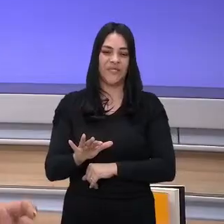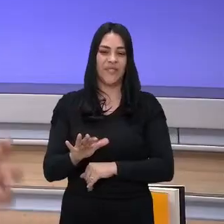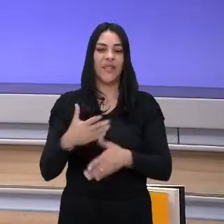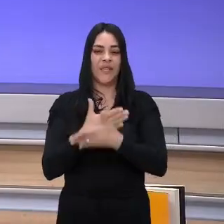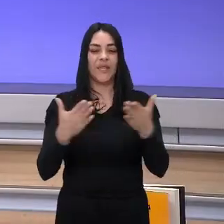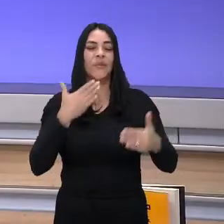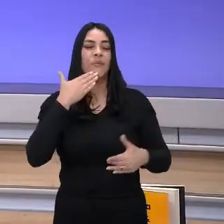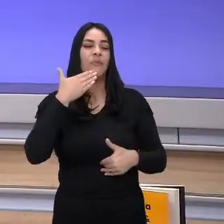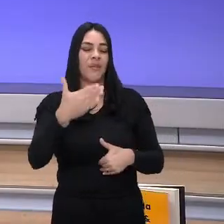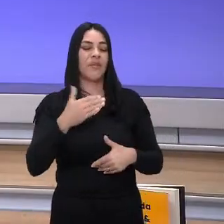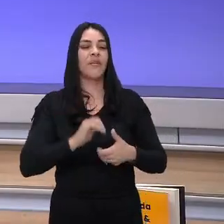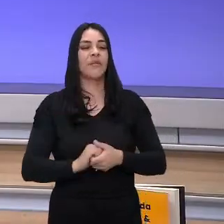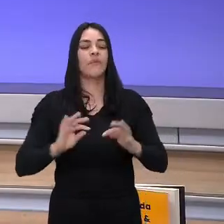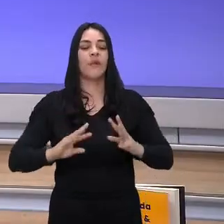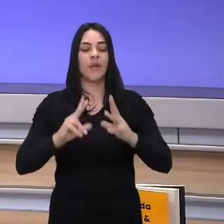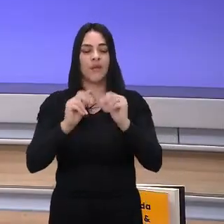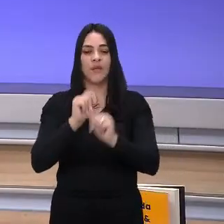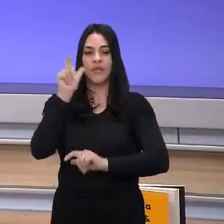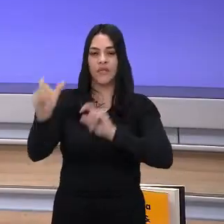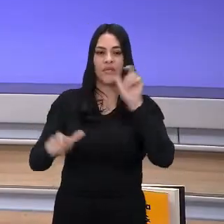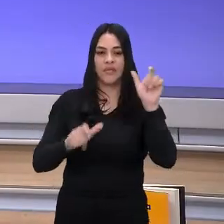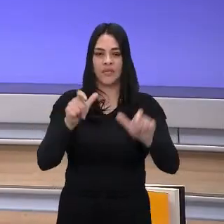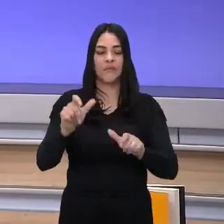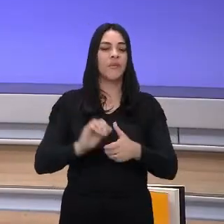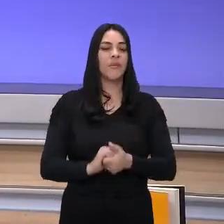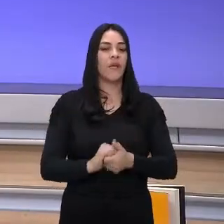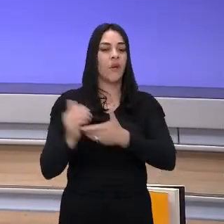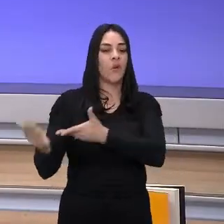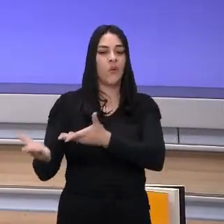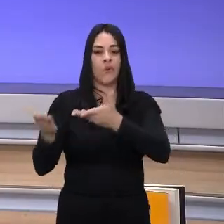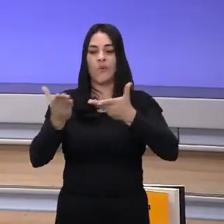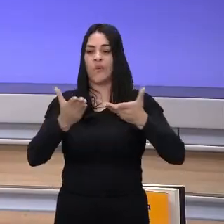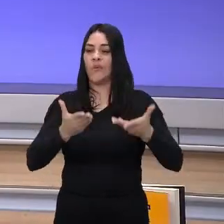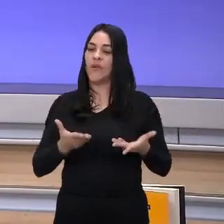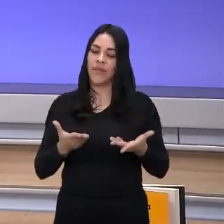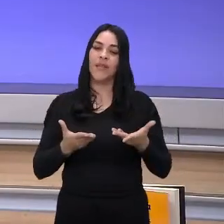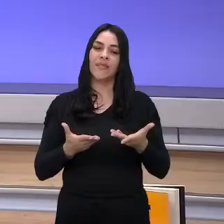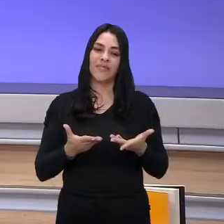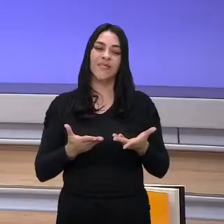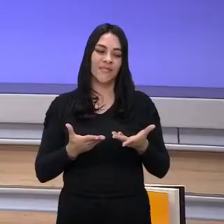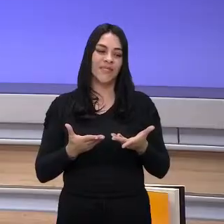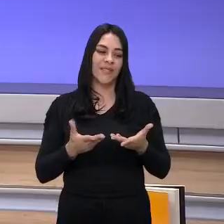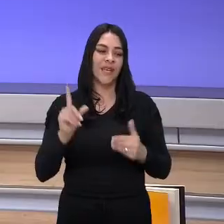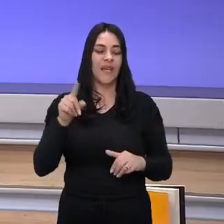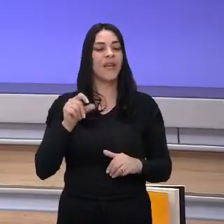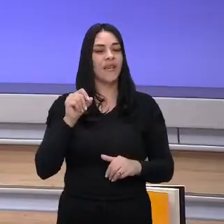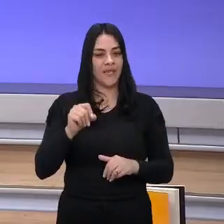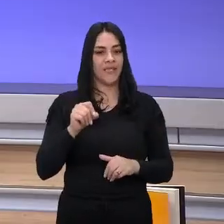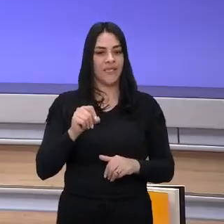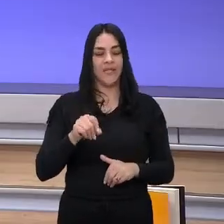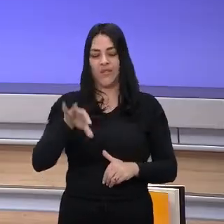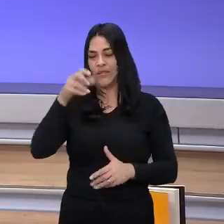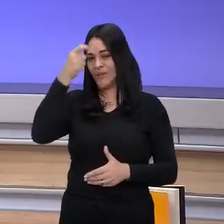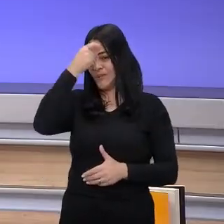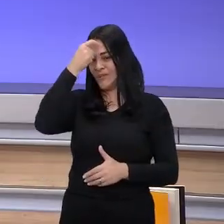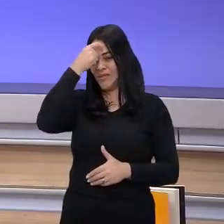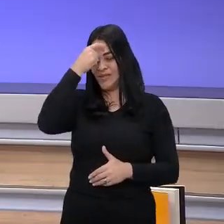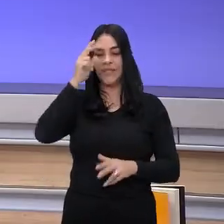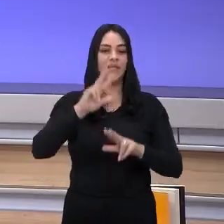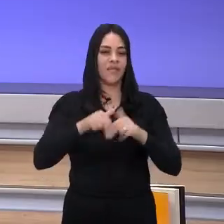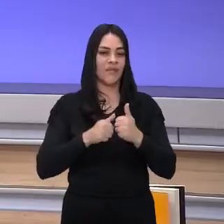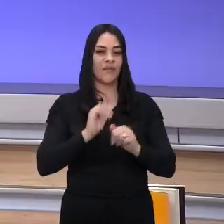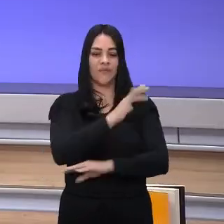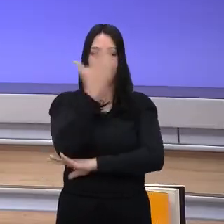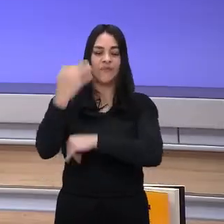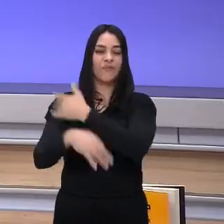Nós pedimos para que os fornecedores, os convidados, enfim, sejam conscientes em questão